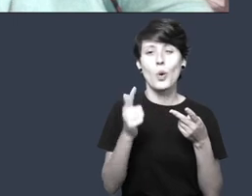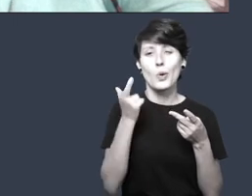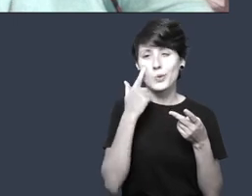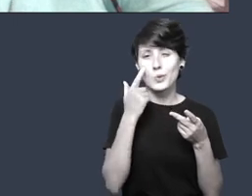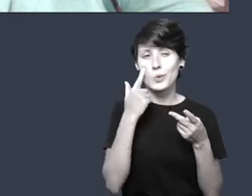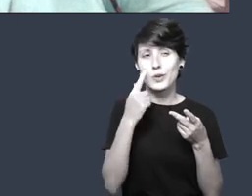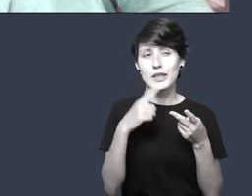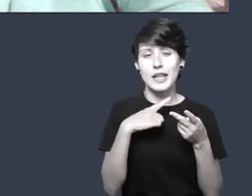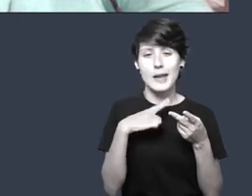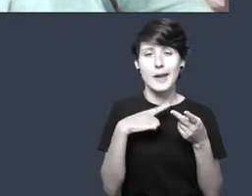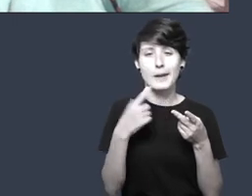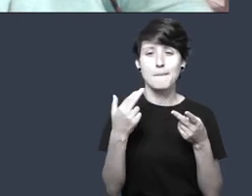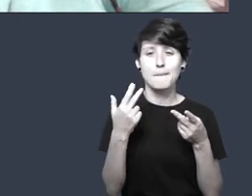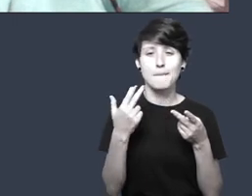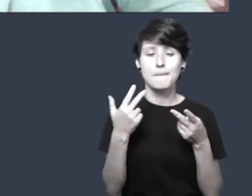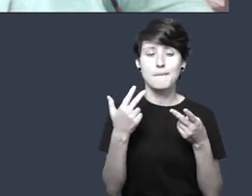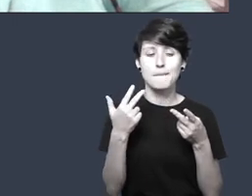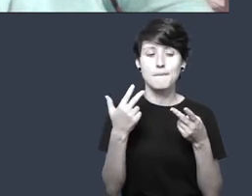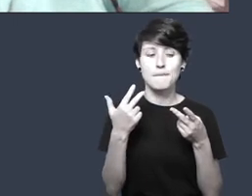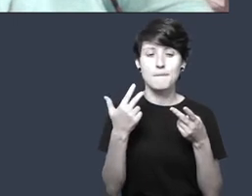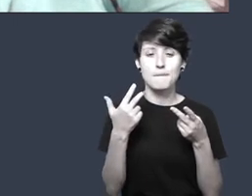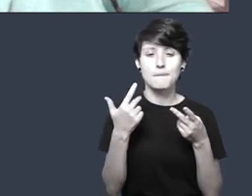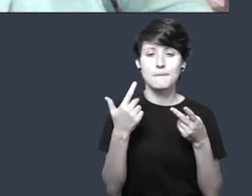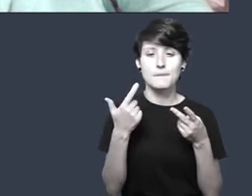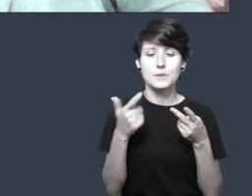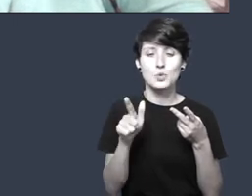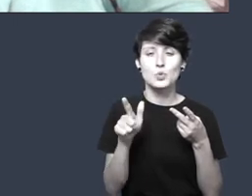Você tem